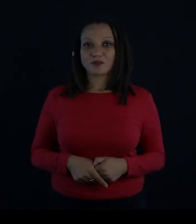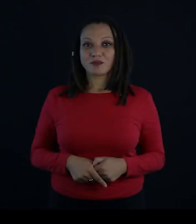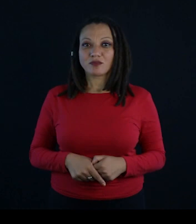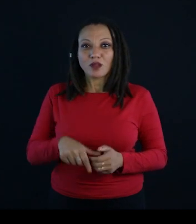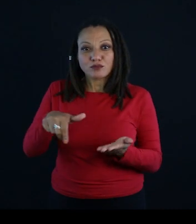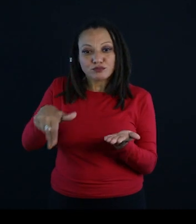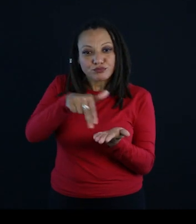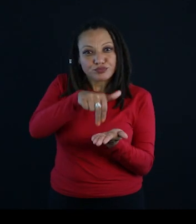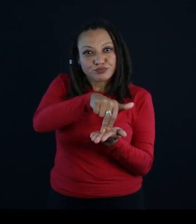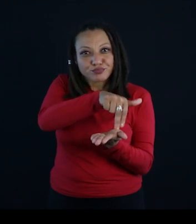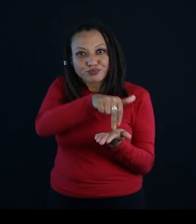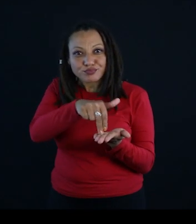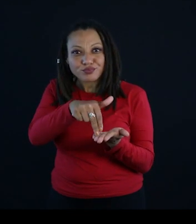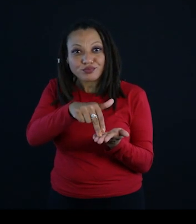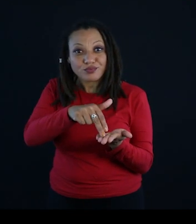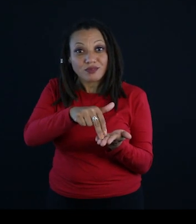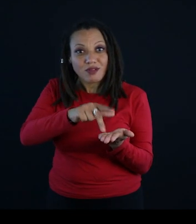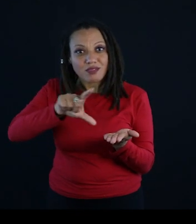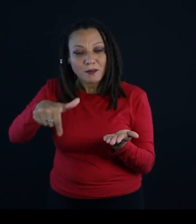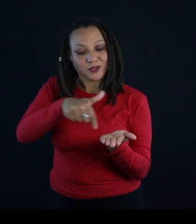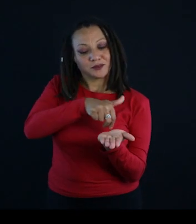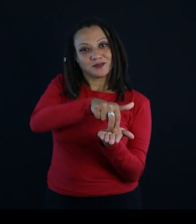De água aqui, ó, pra escorrer a tinta.